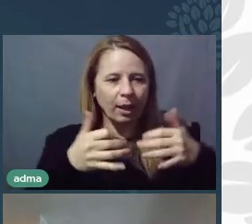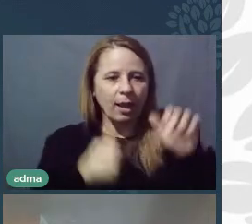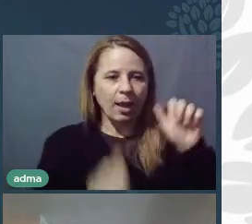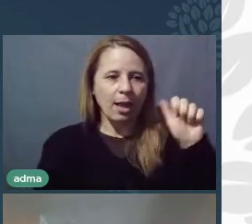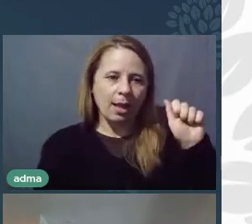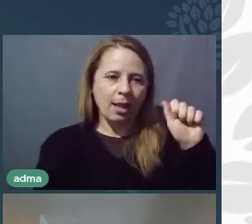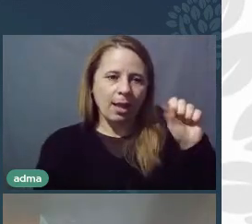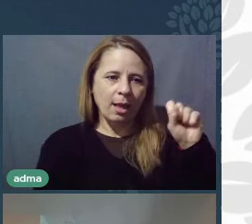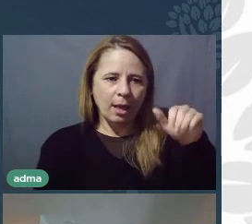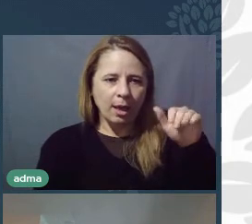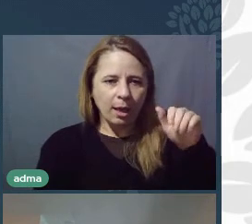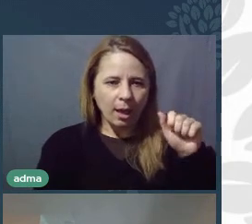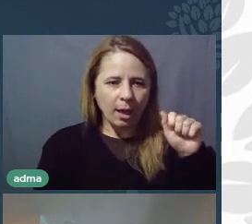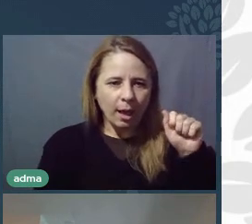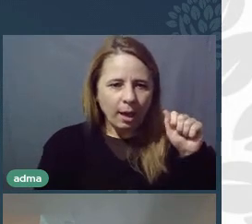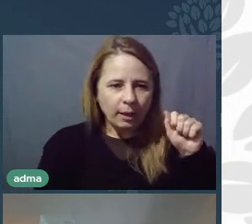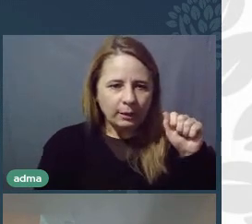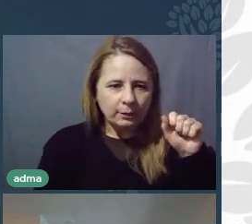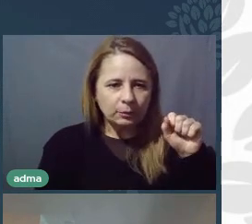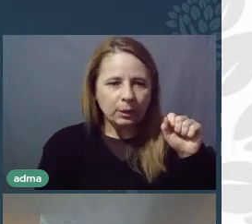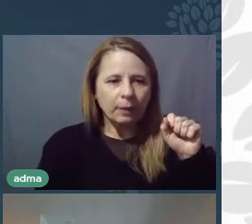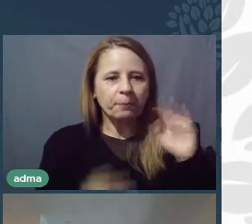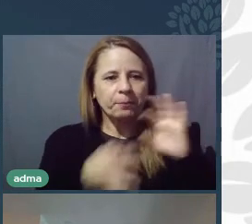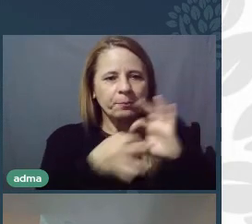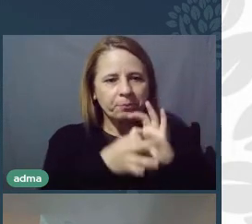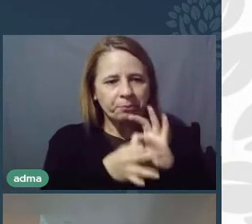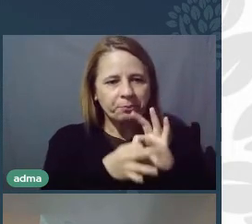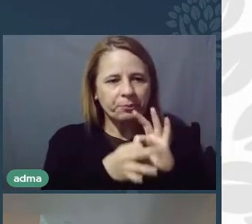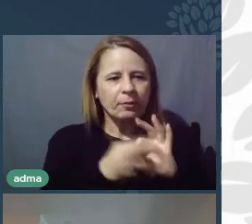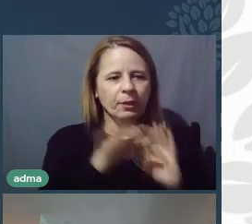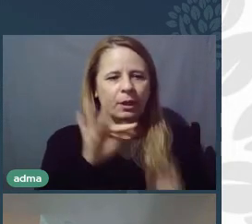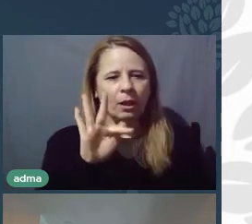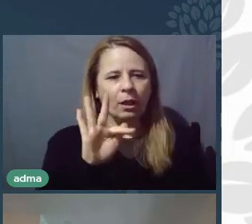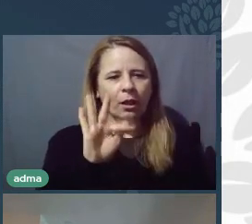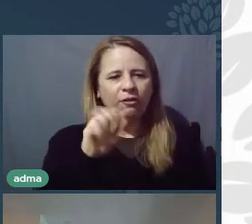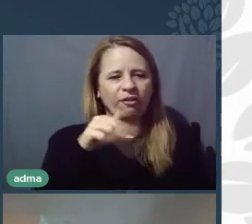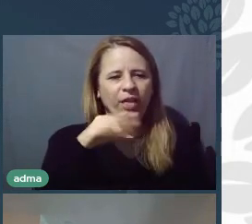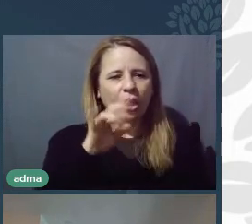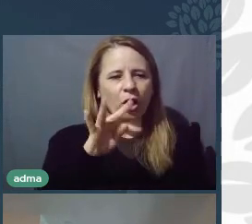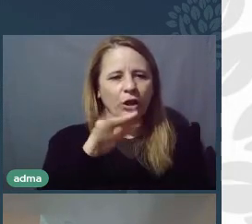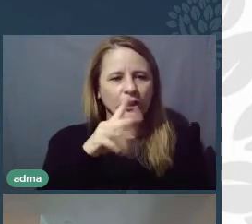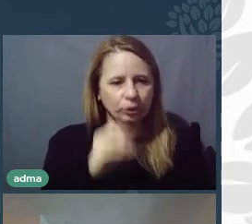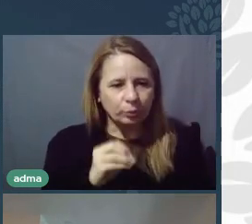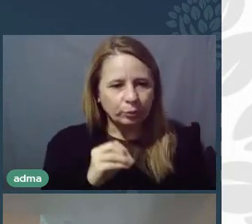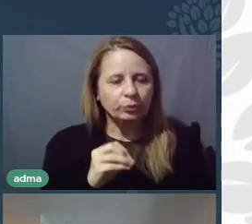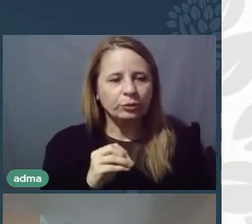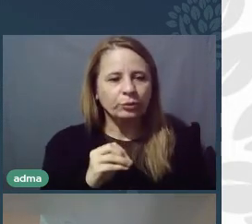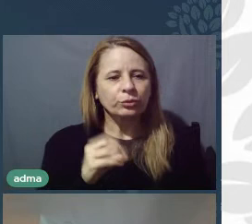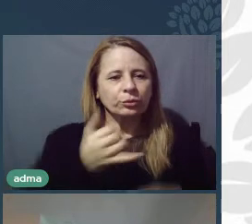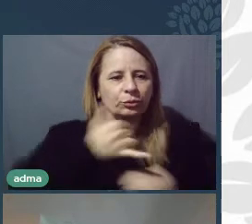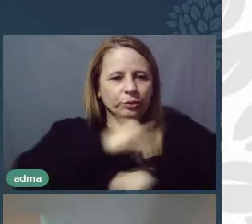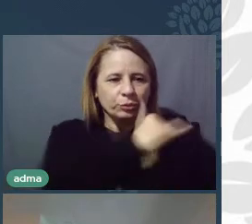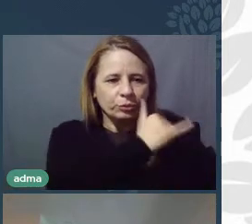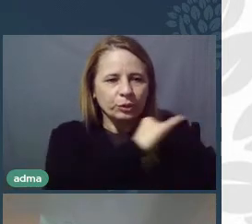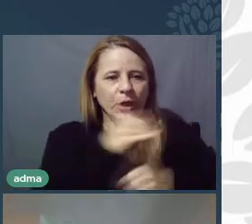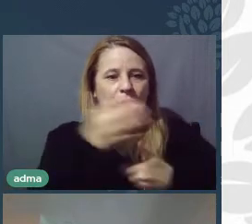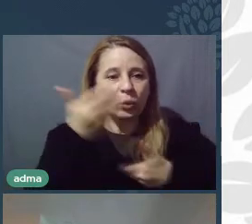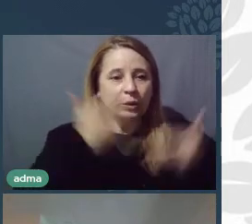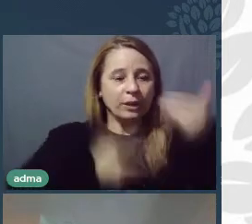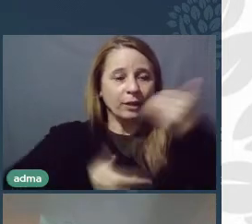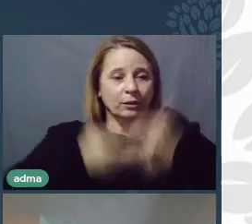obesidade, apresentar o fenótipo asma-obesidade, e tentar falar principalmente sobre os tratamentos